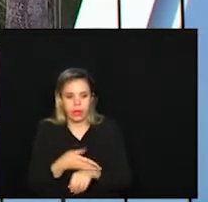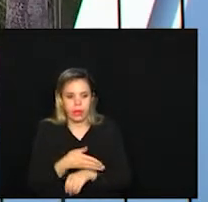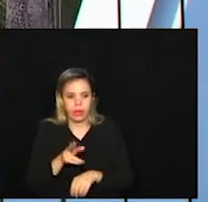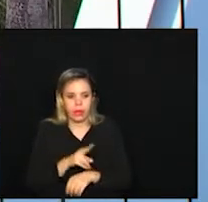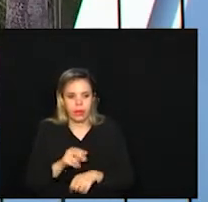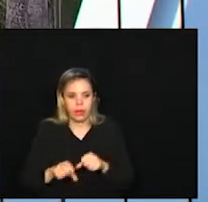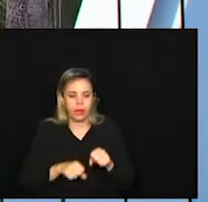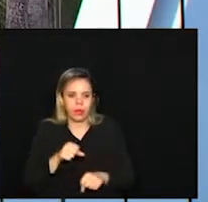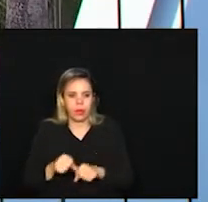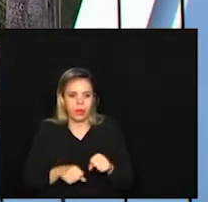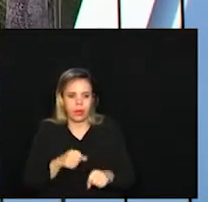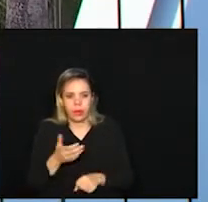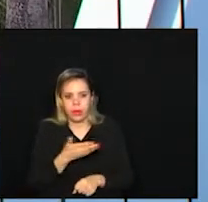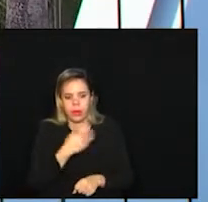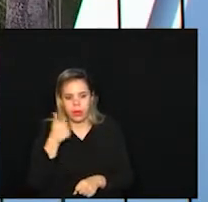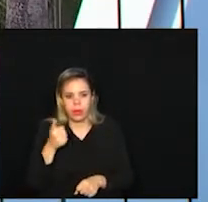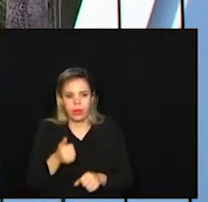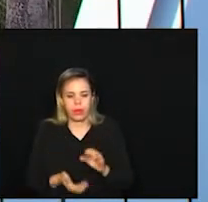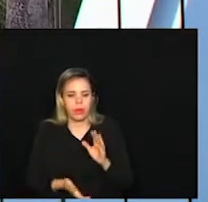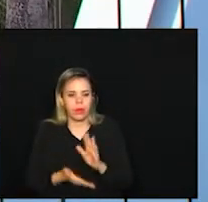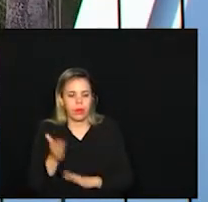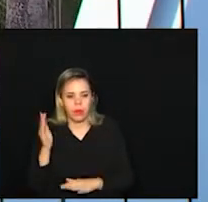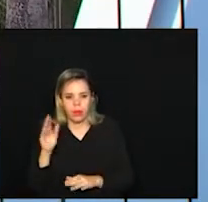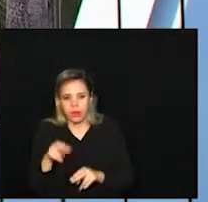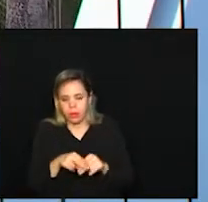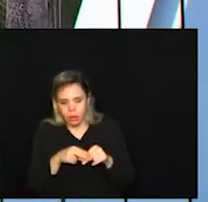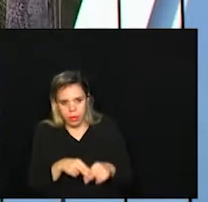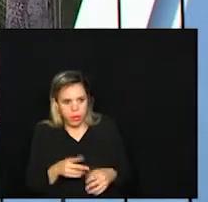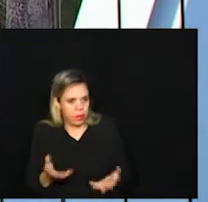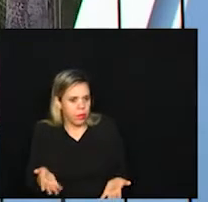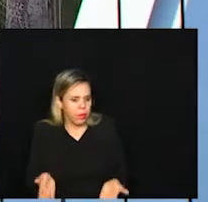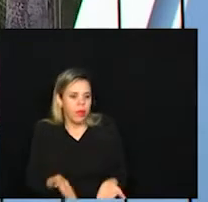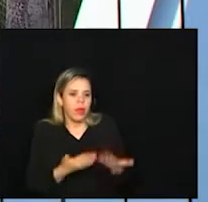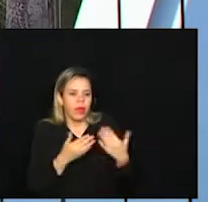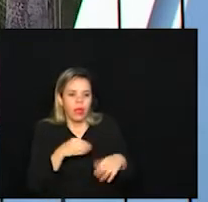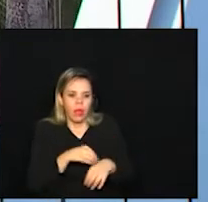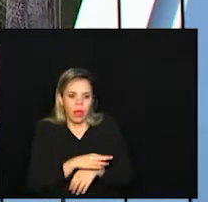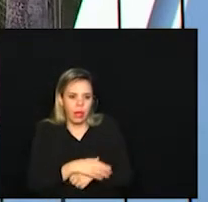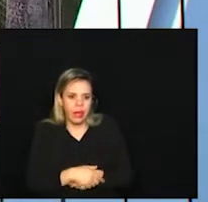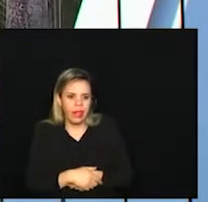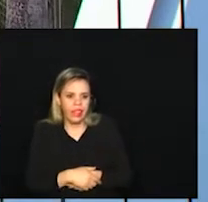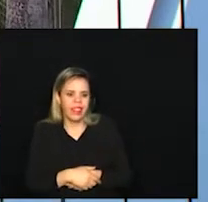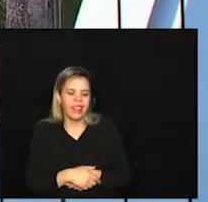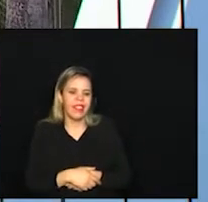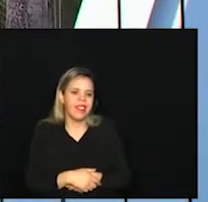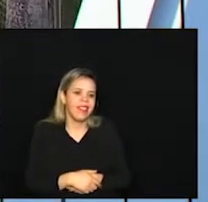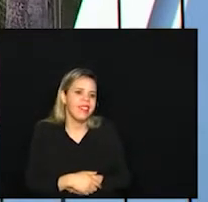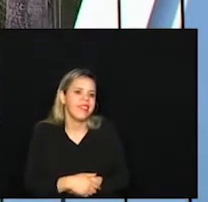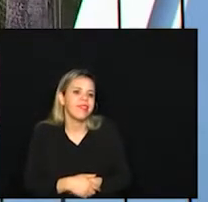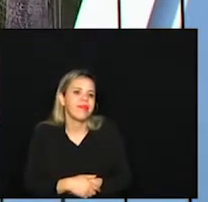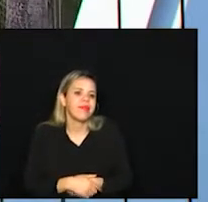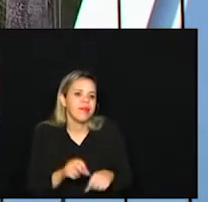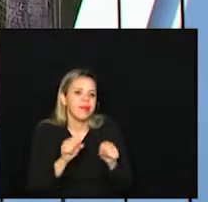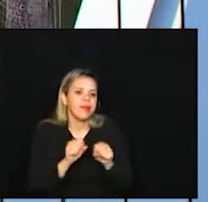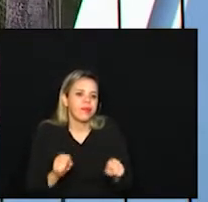passaram os a bicicleta para deslocamento por isso a gente quer levar agora e sistemas